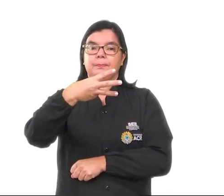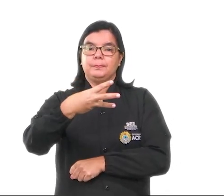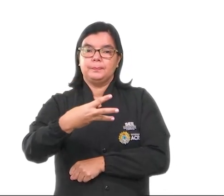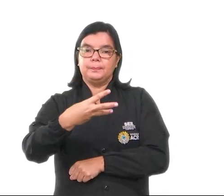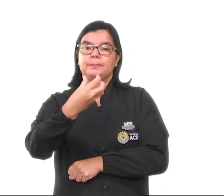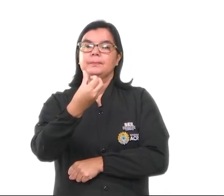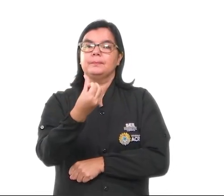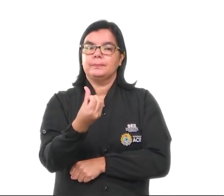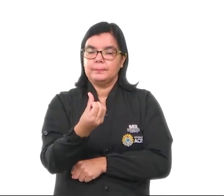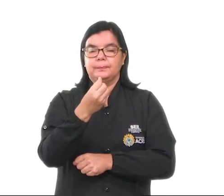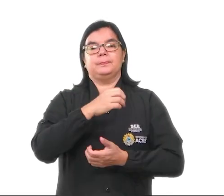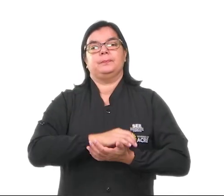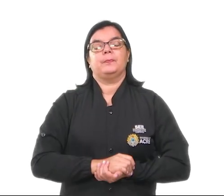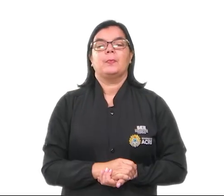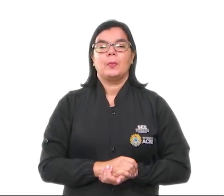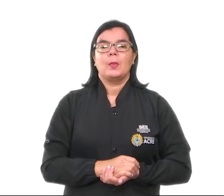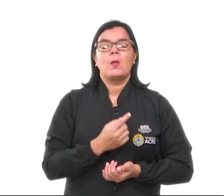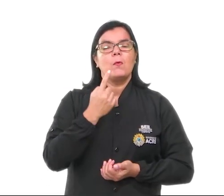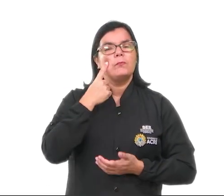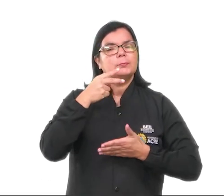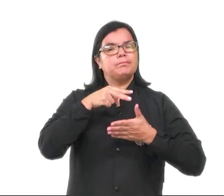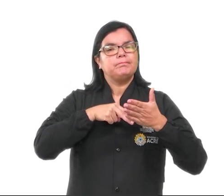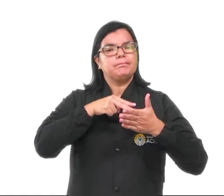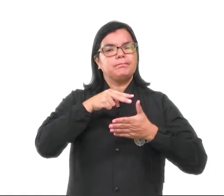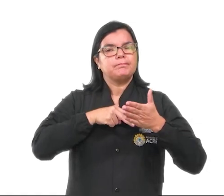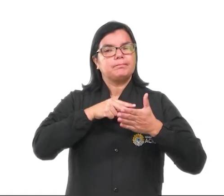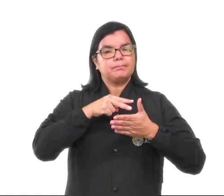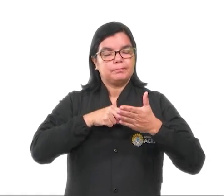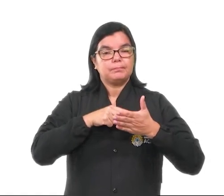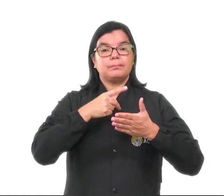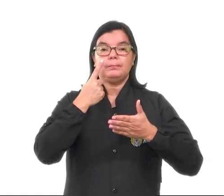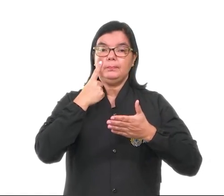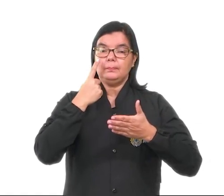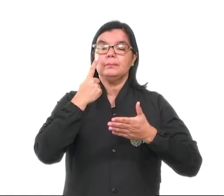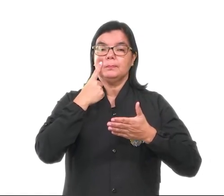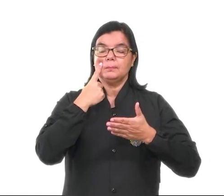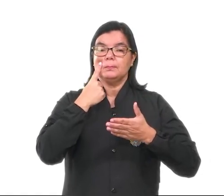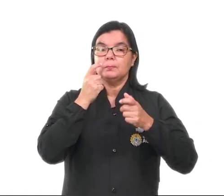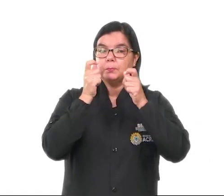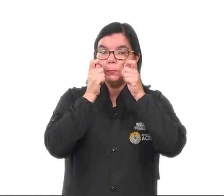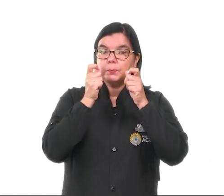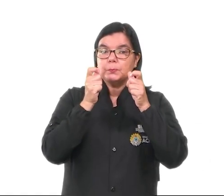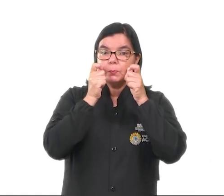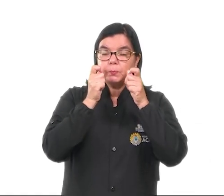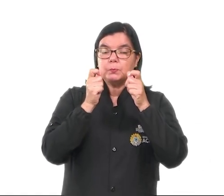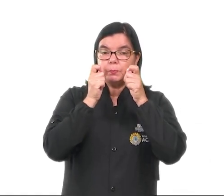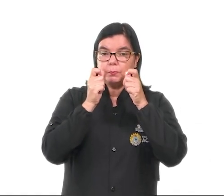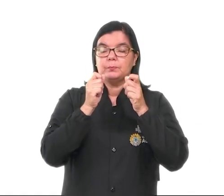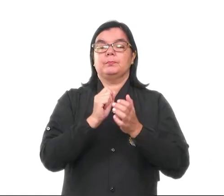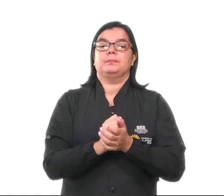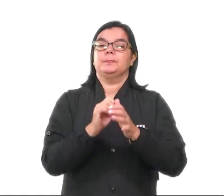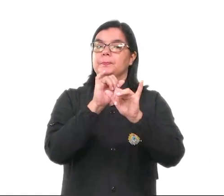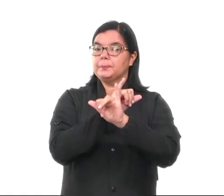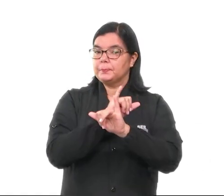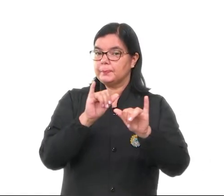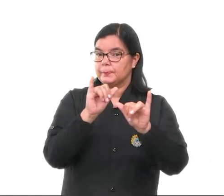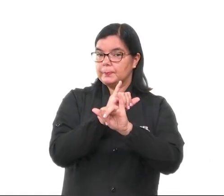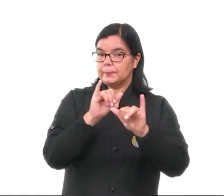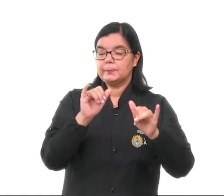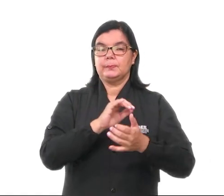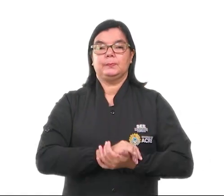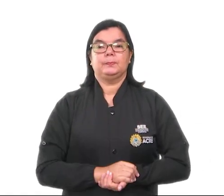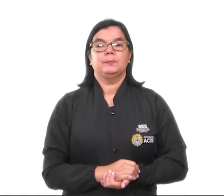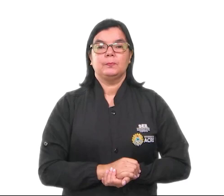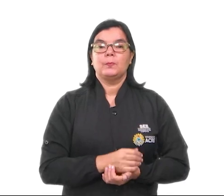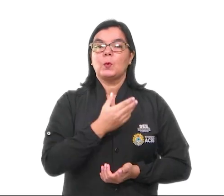1936. Vamos aqui fazer a leitura e acompanhar com bastante atenção as informações.